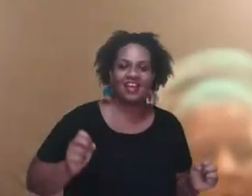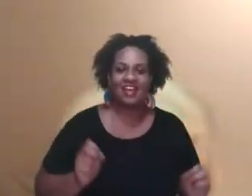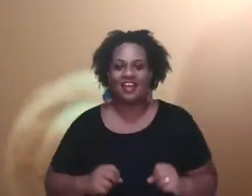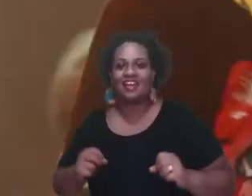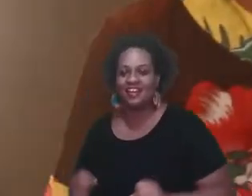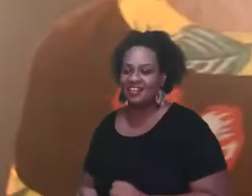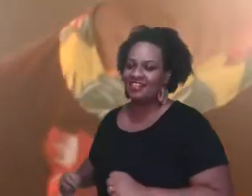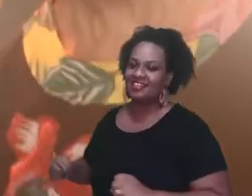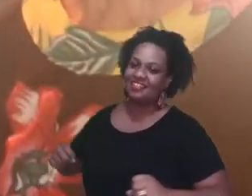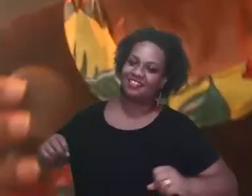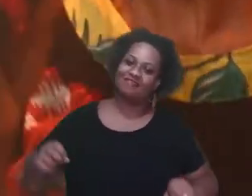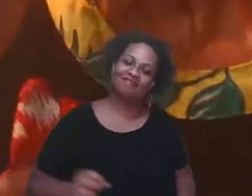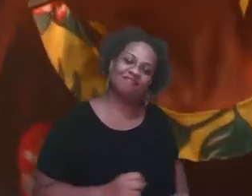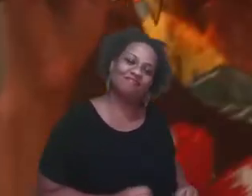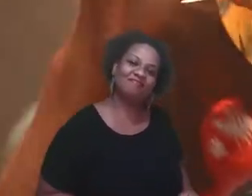paranar